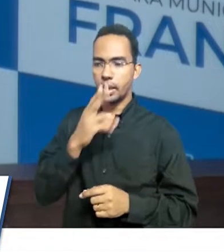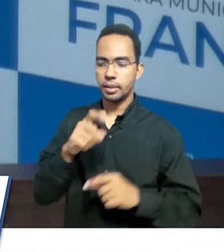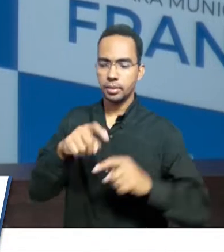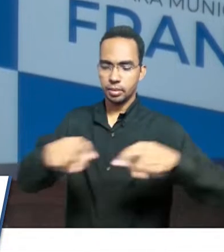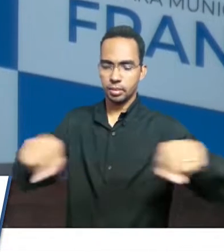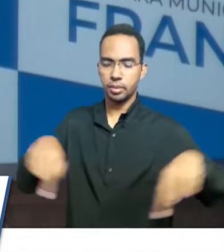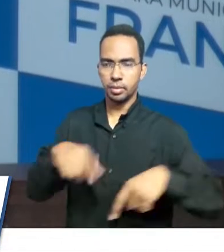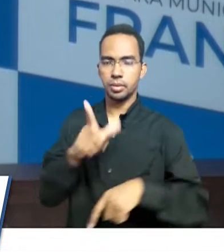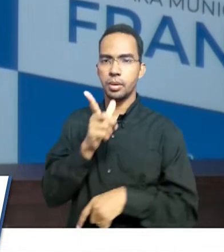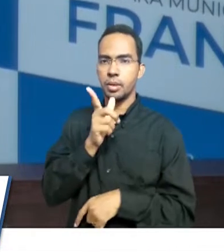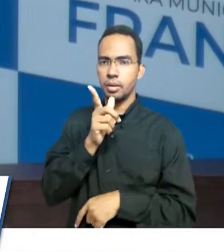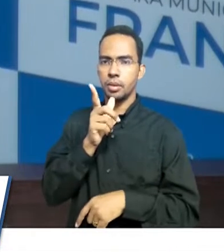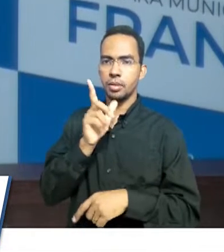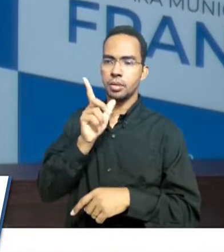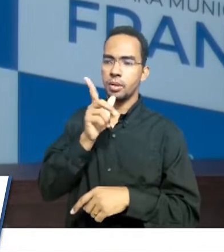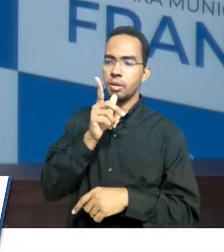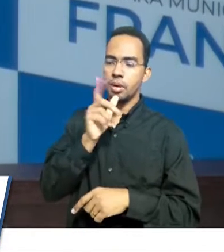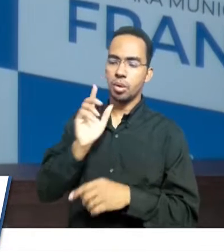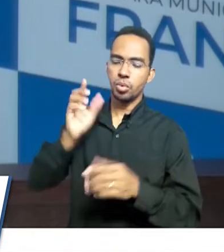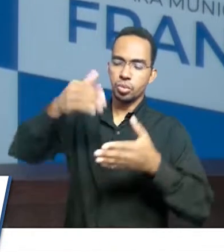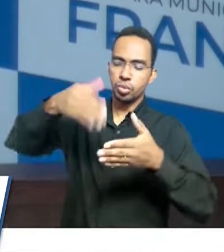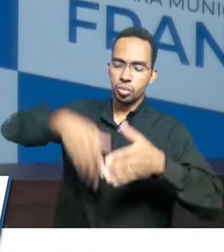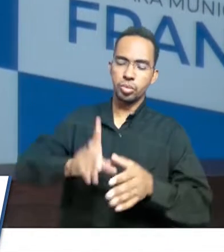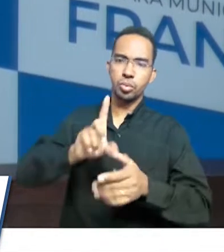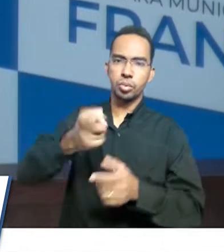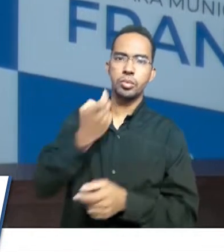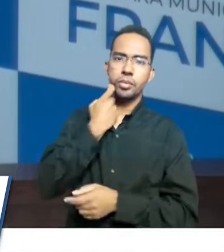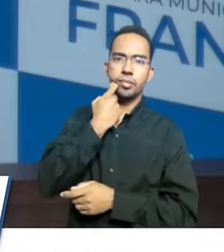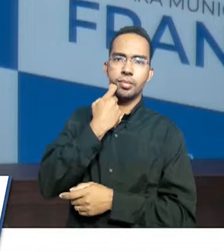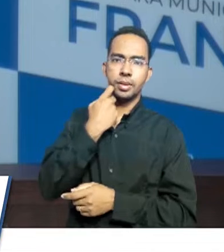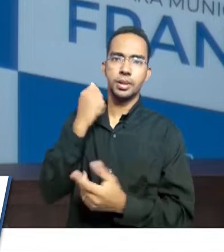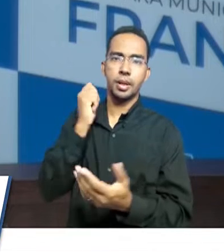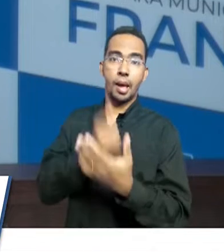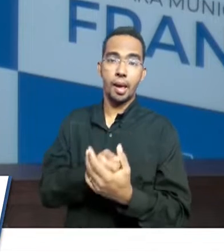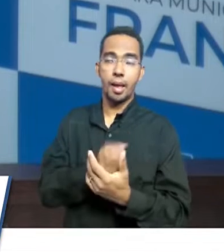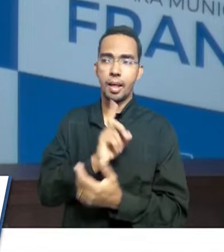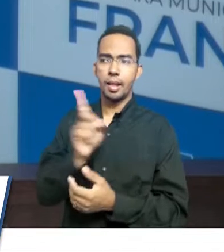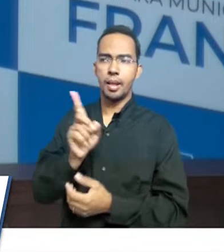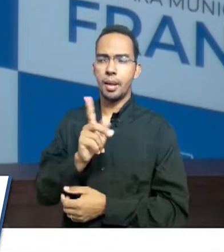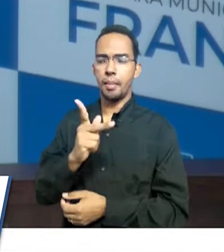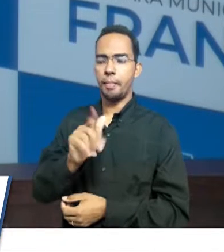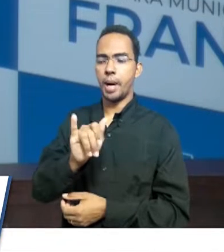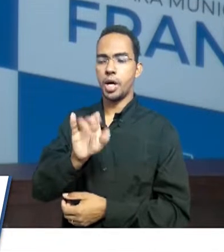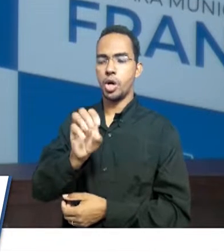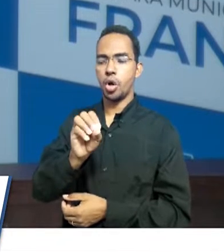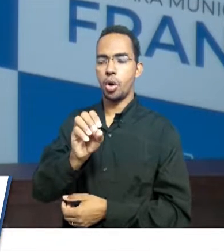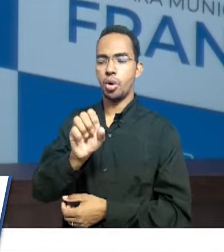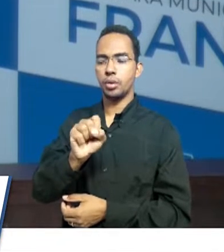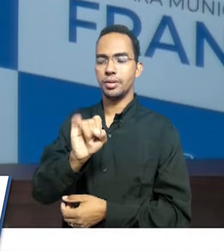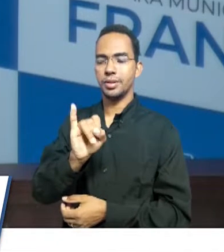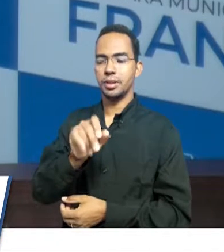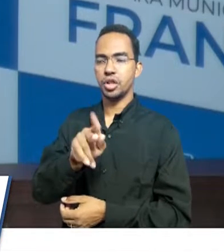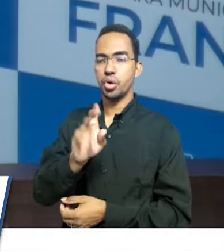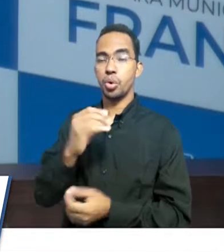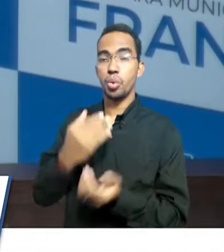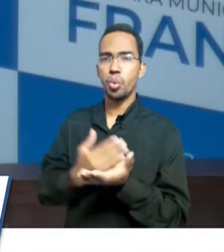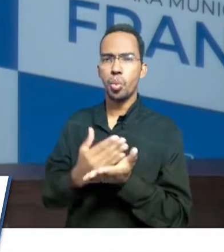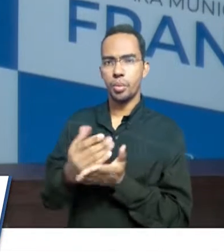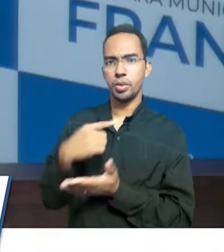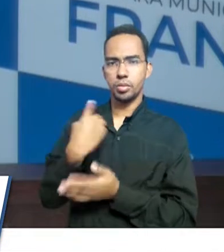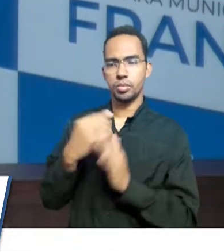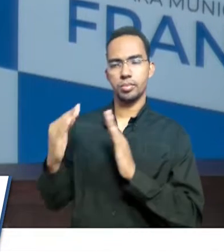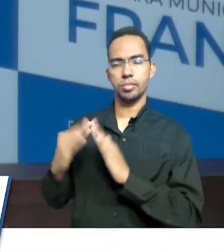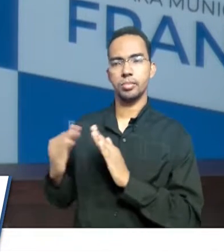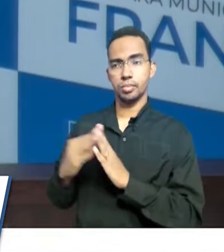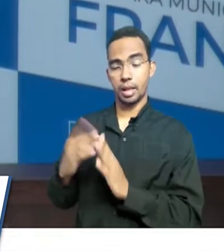em direção ao Paiozinho, que o Paiozinho é mais lá no fundo. Nós somos logo no começo ali. Então, a minha vinda aqui hoje